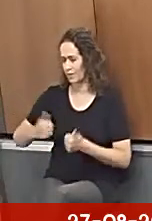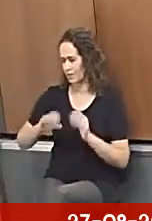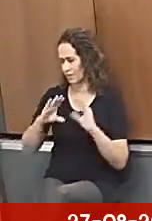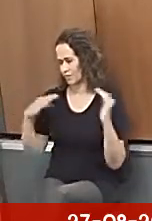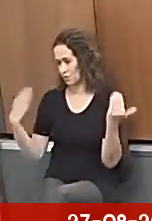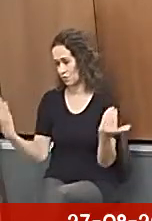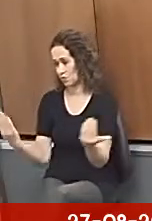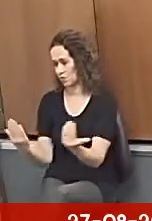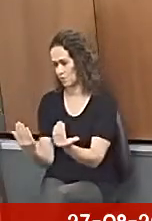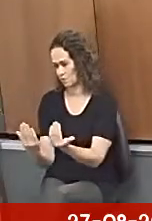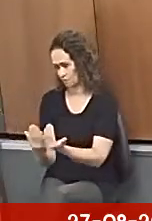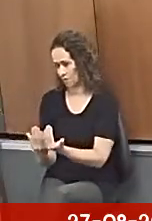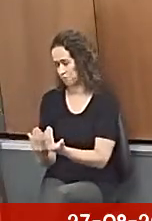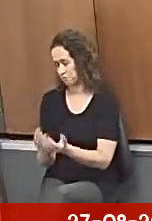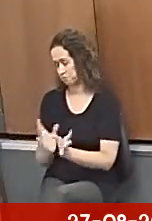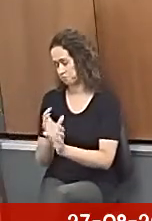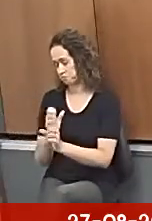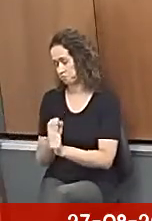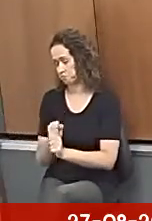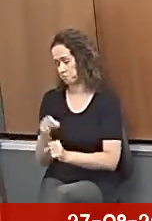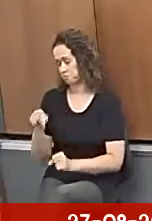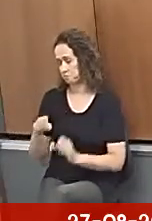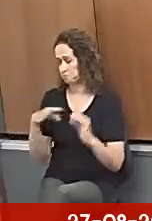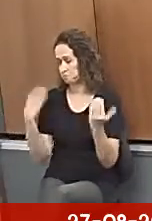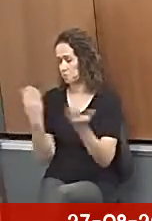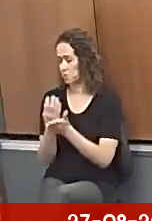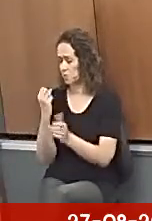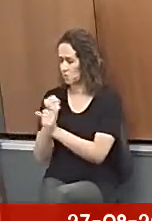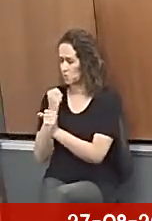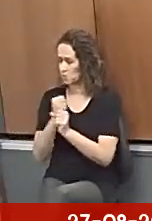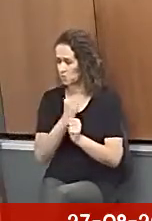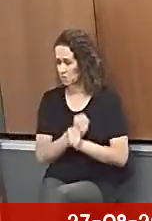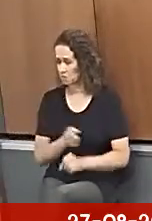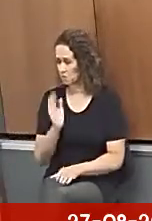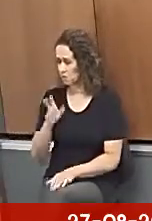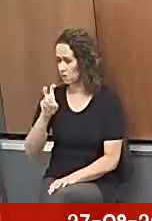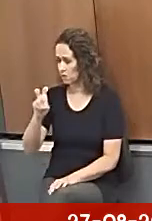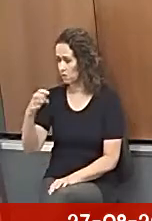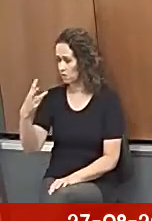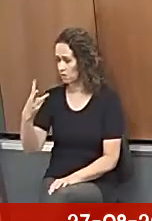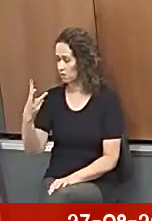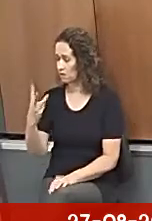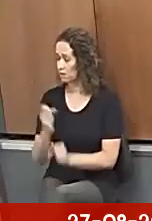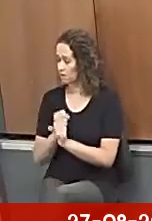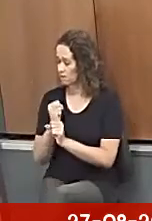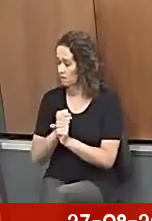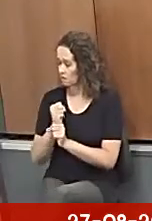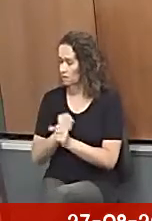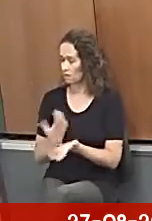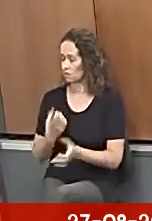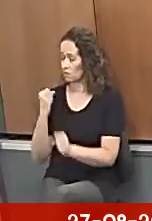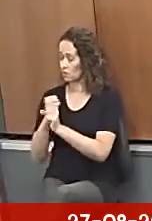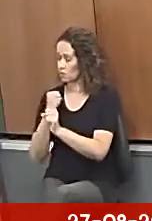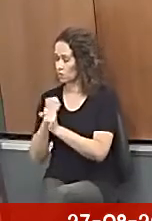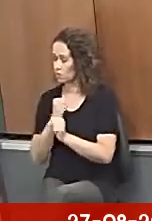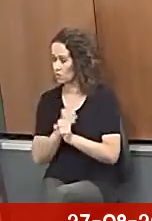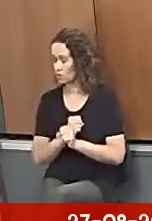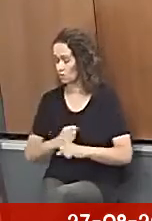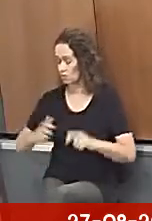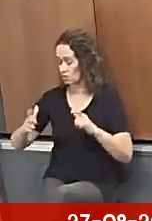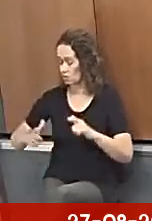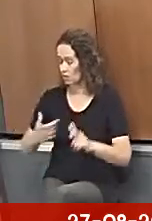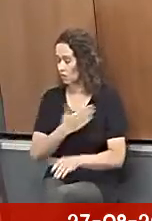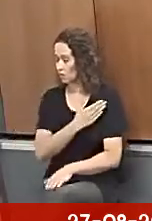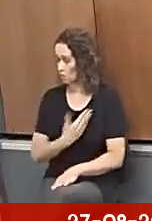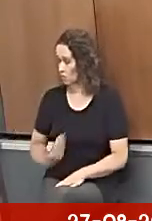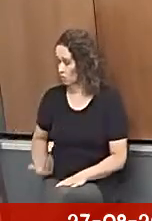estádio de 53 anos construído num terreno público que era da ufmg e que